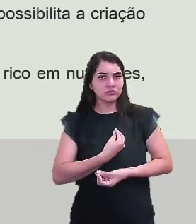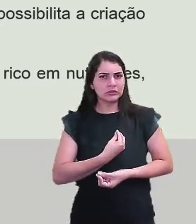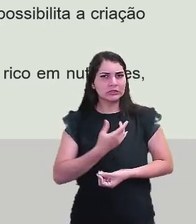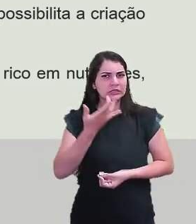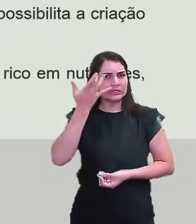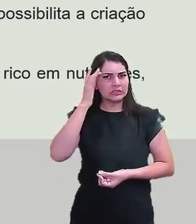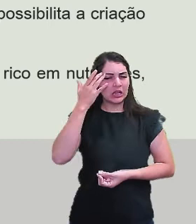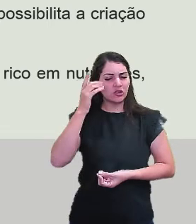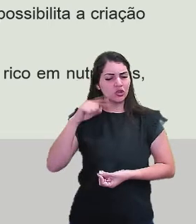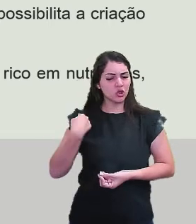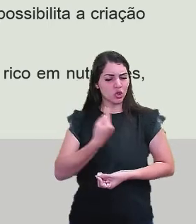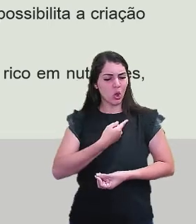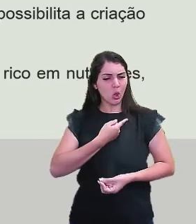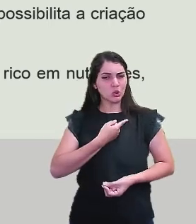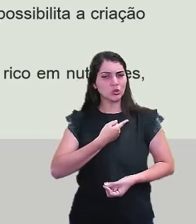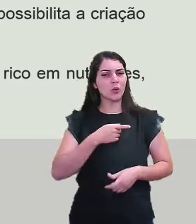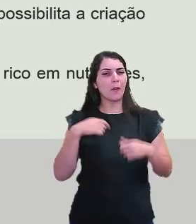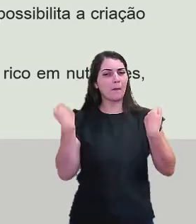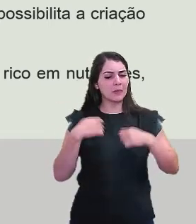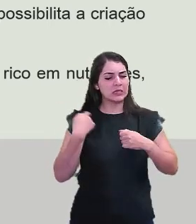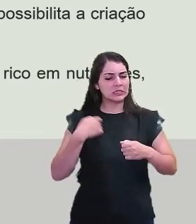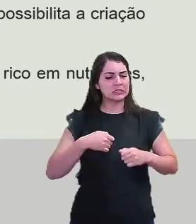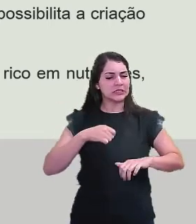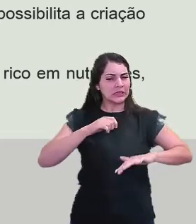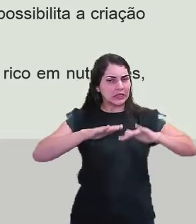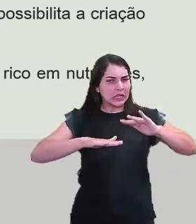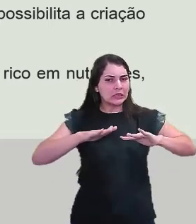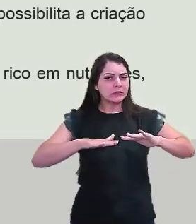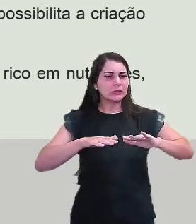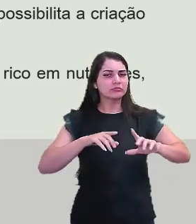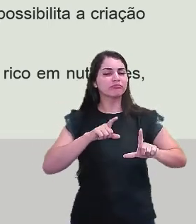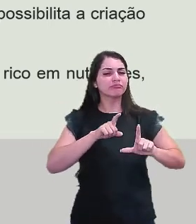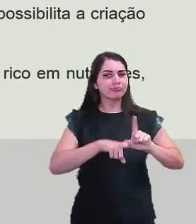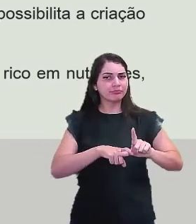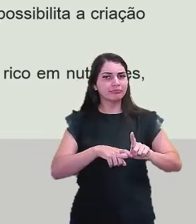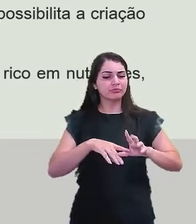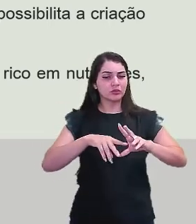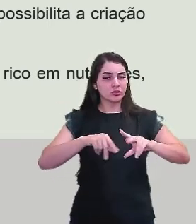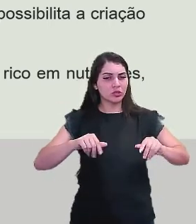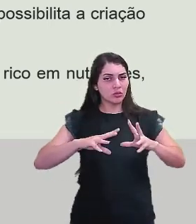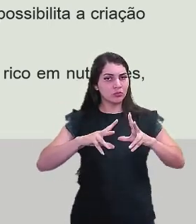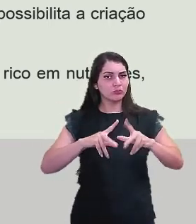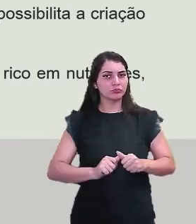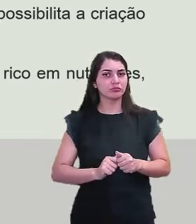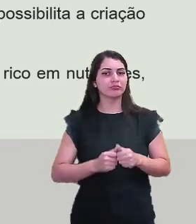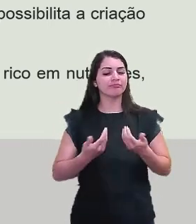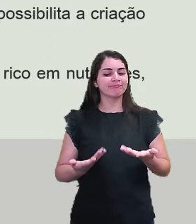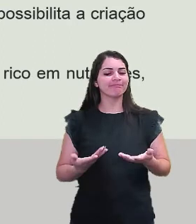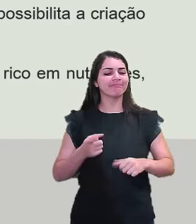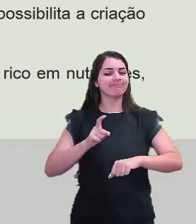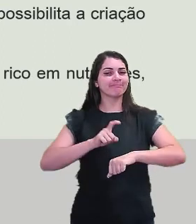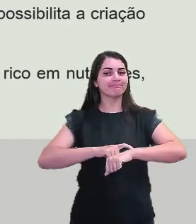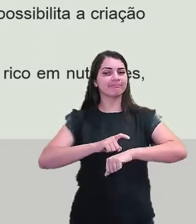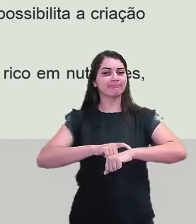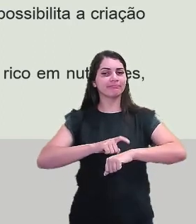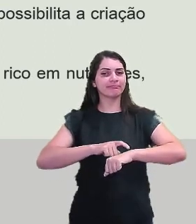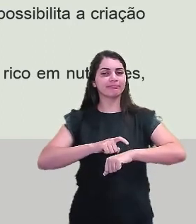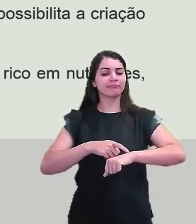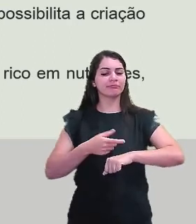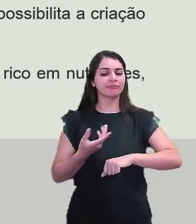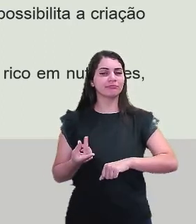que a gente depende do solo para isso tudinho? O que é que vocês acham? Tempinho.